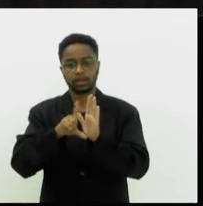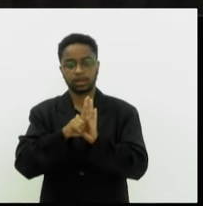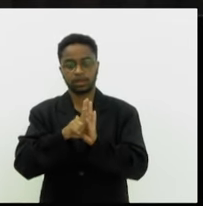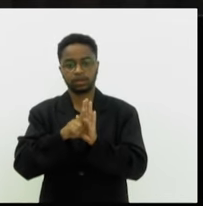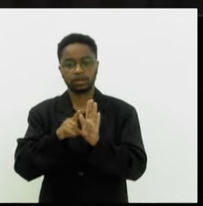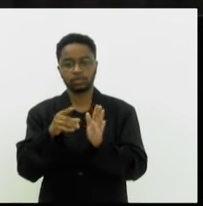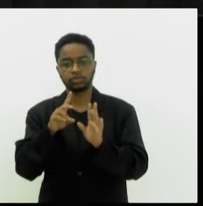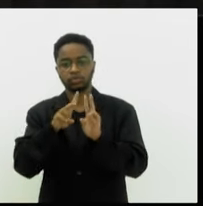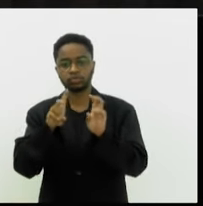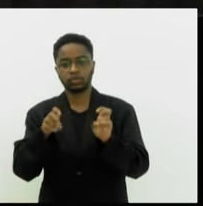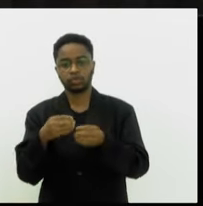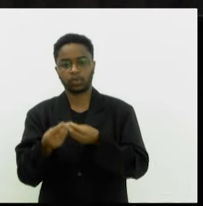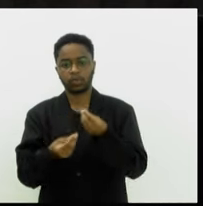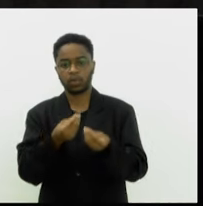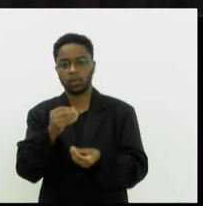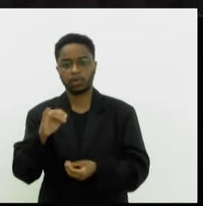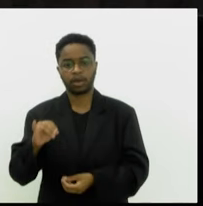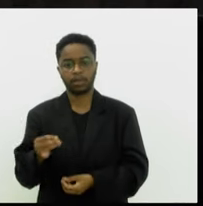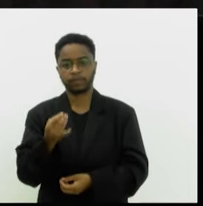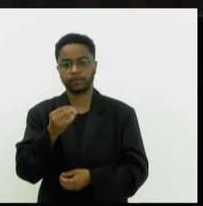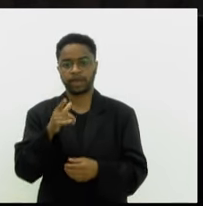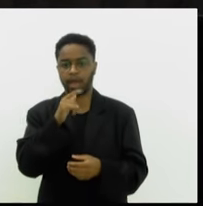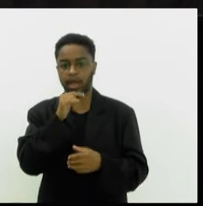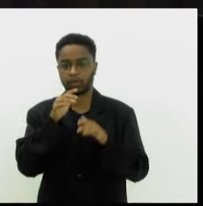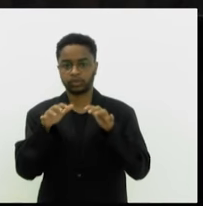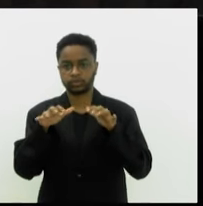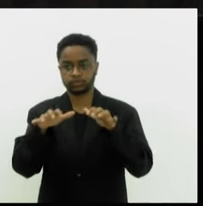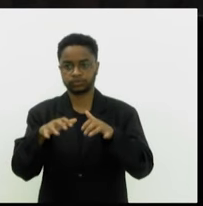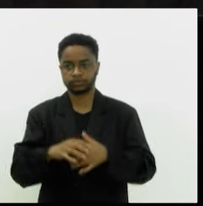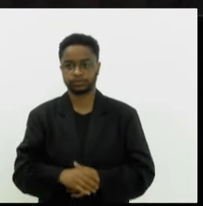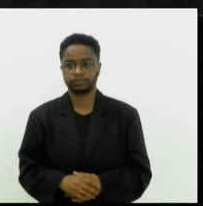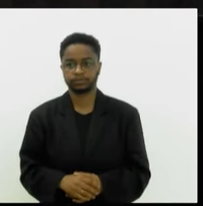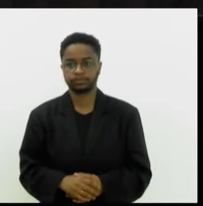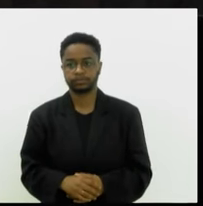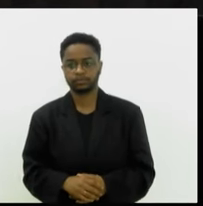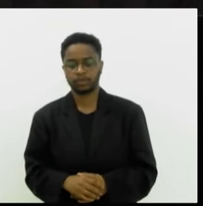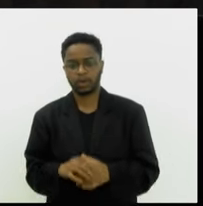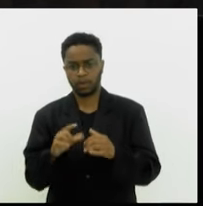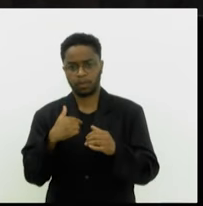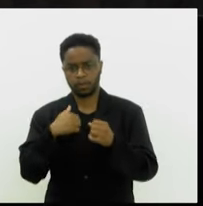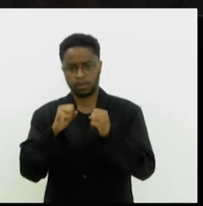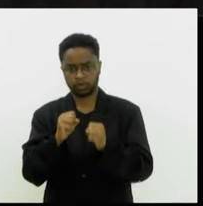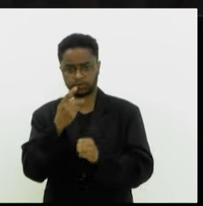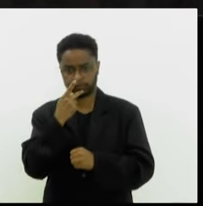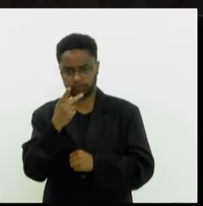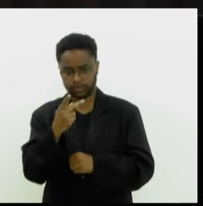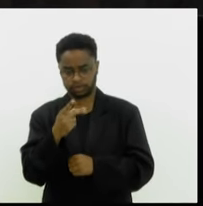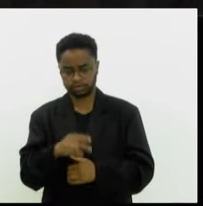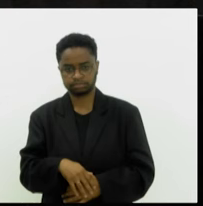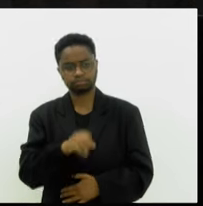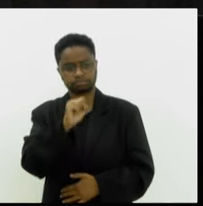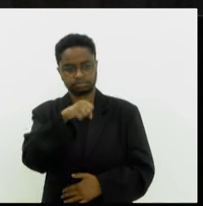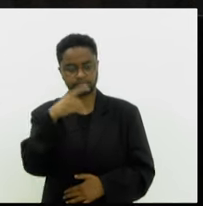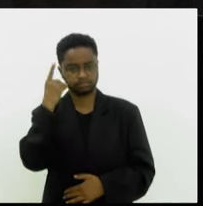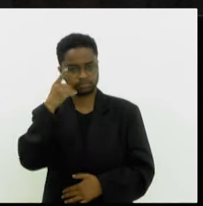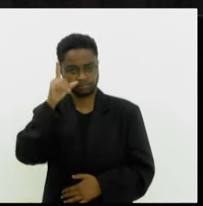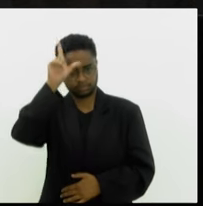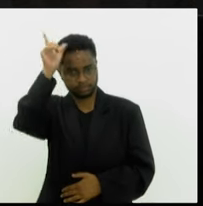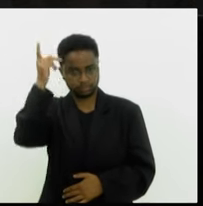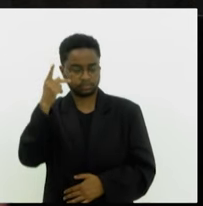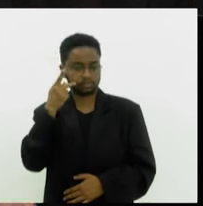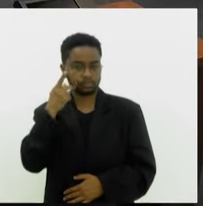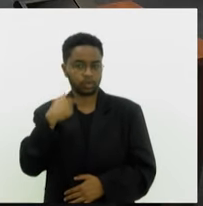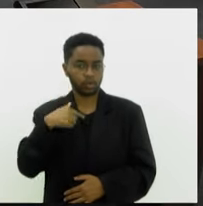aproveitamento, né, de água de chuva. Pois não? O senhor me dá uma parte? Sim, senhor, deputado Luiz Paulo.